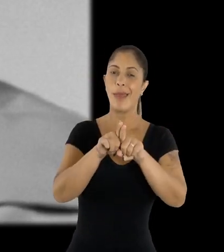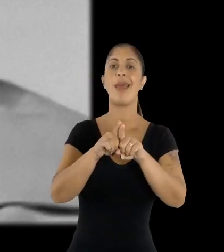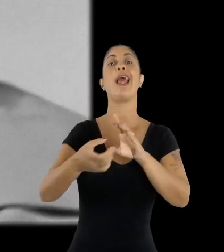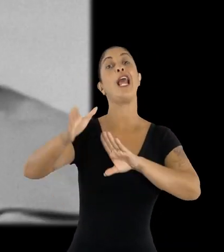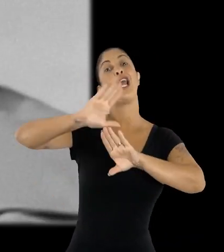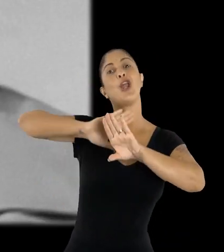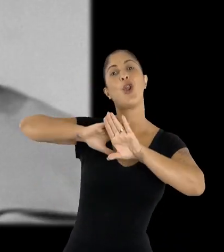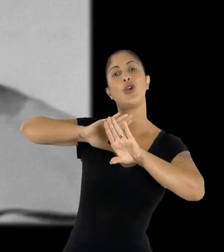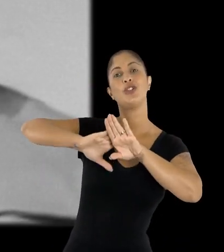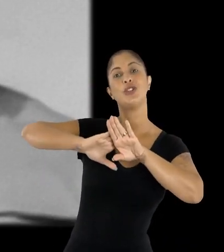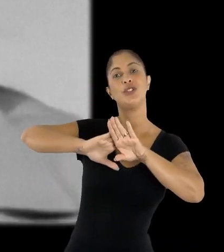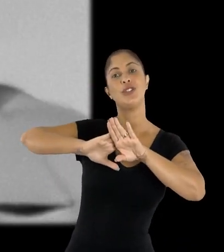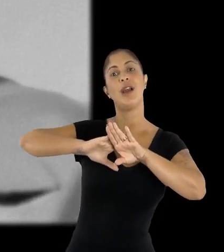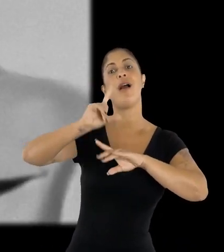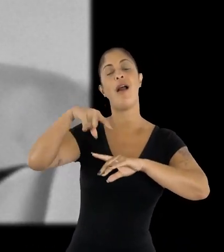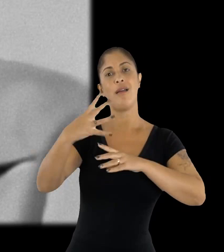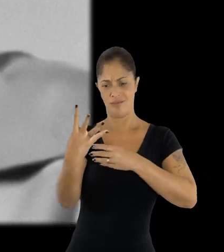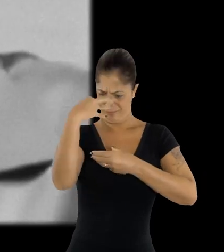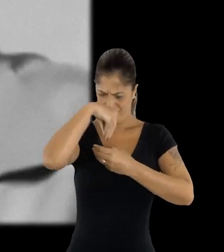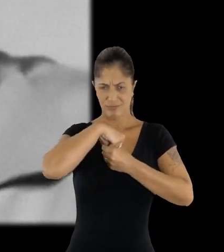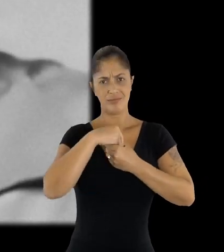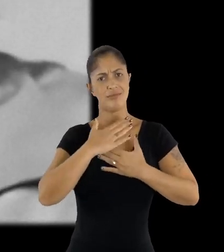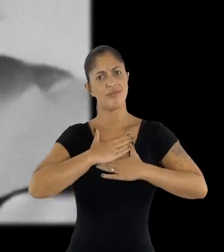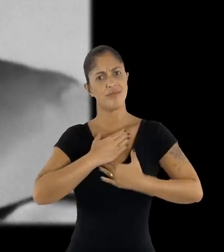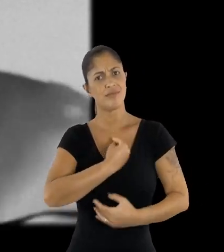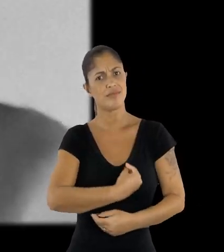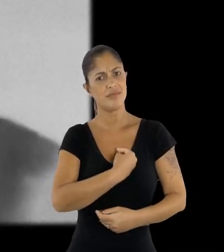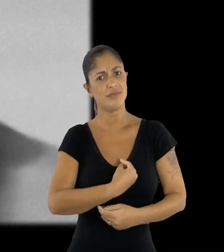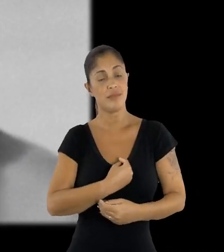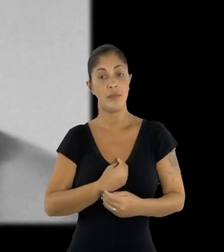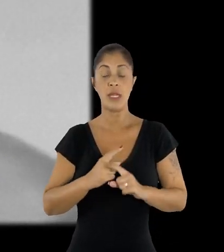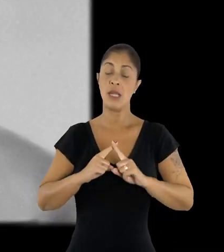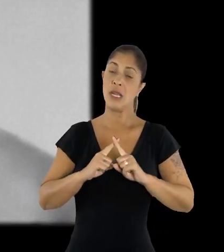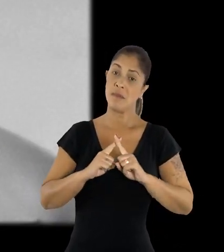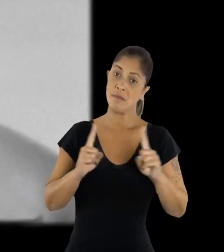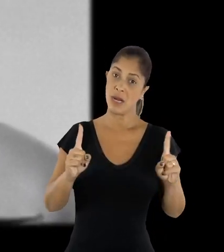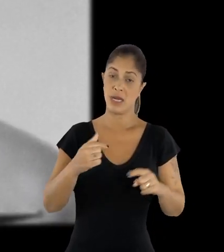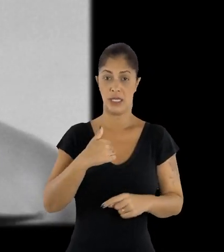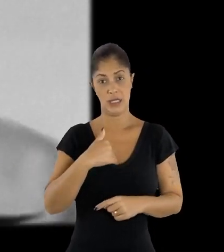também a ideologia dominante morando em mim,